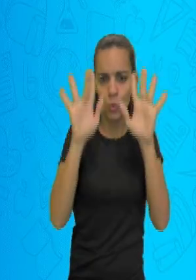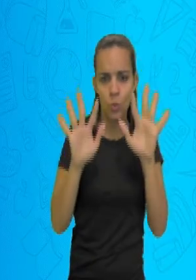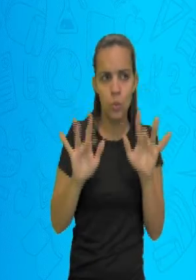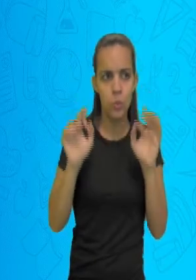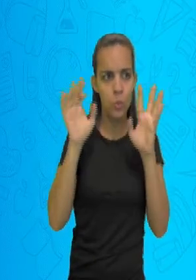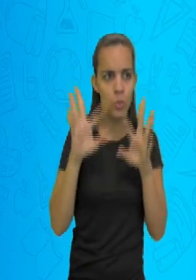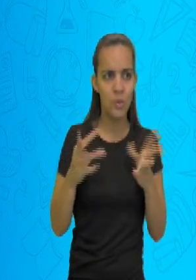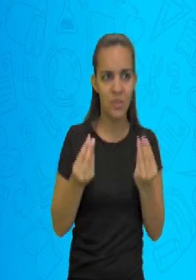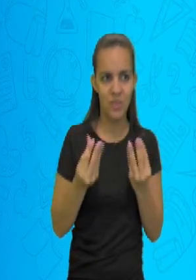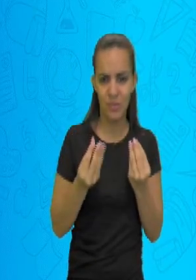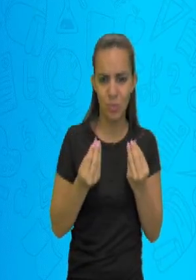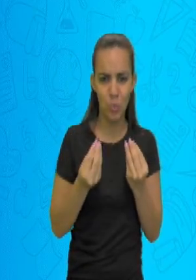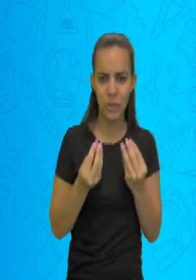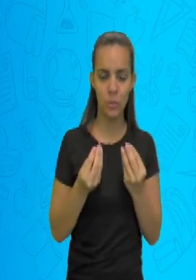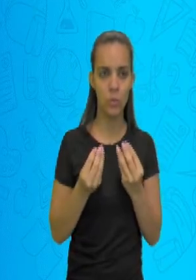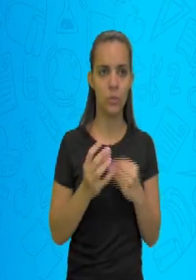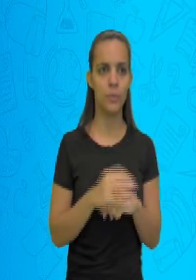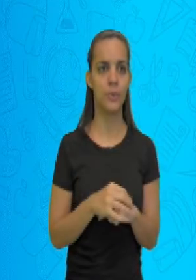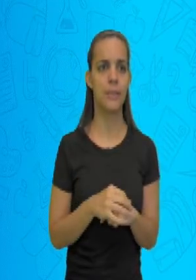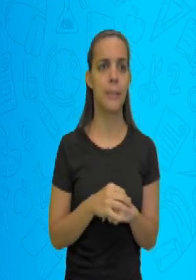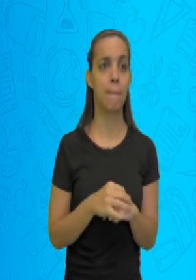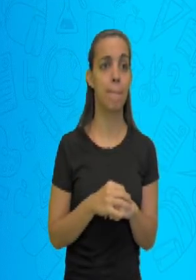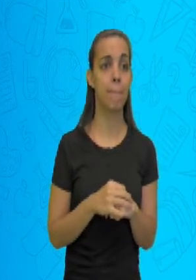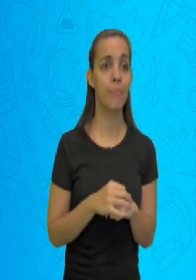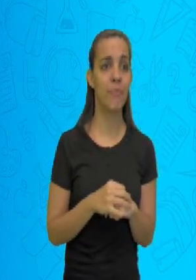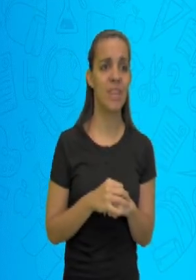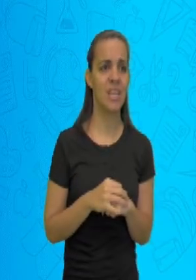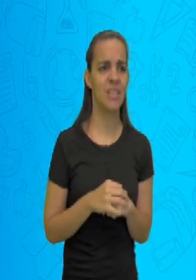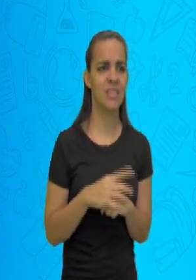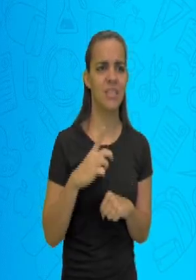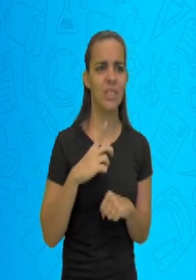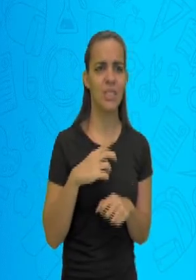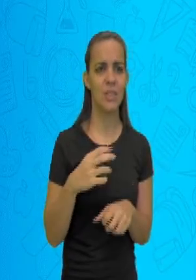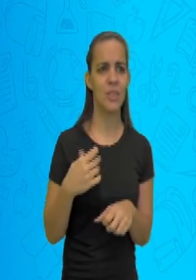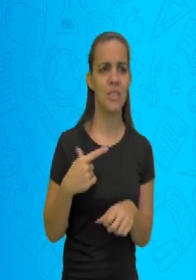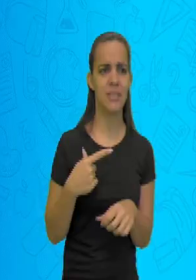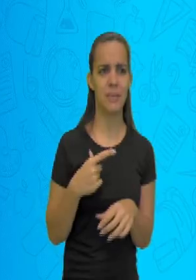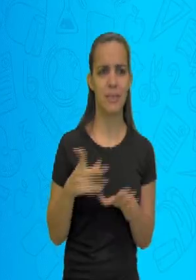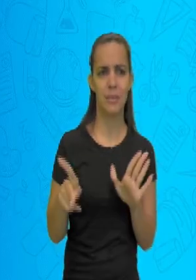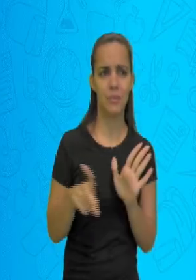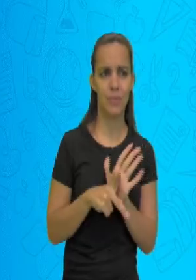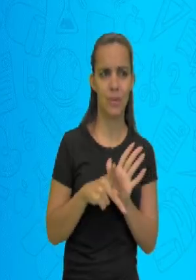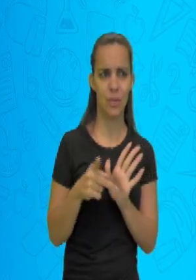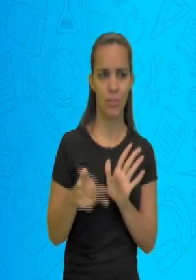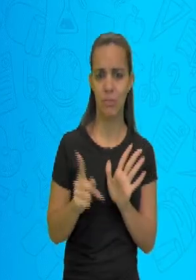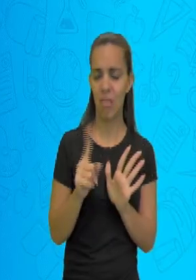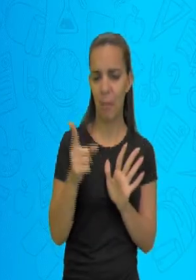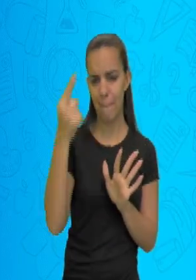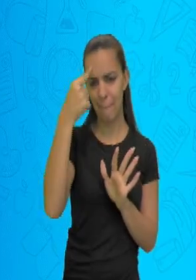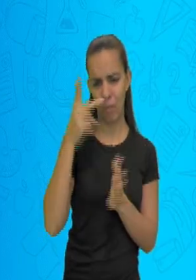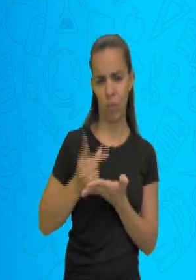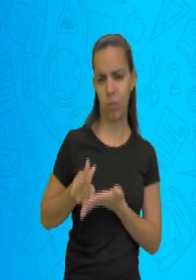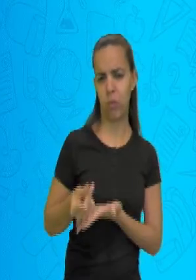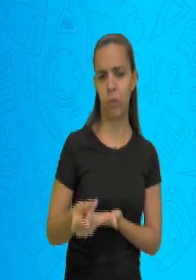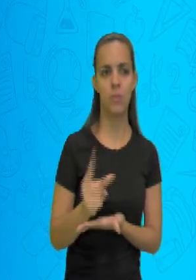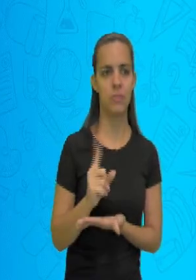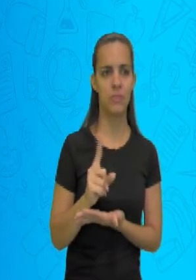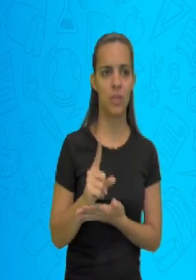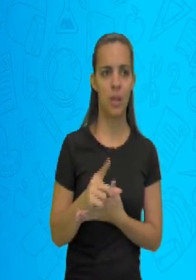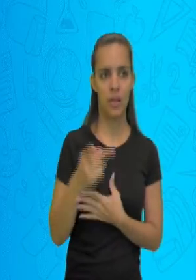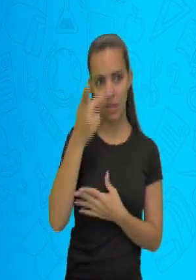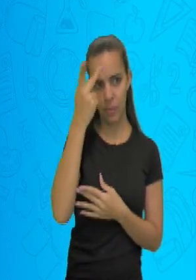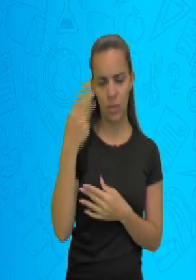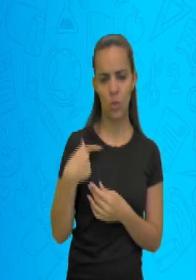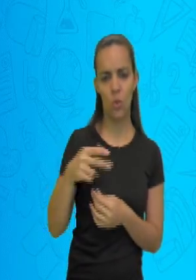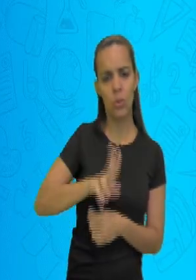regiões onde tem muita neve. E elas não são moradias permanentes, não. Geralmente as pessoas